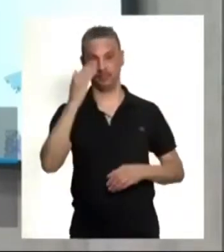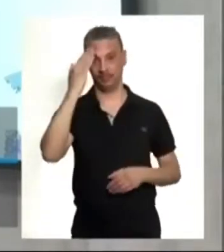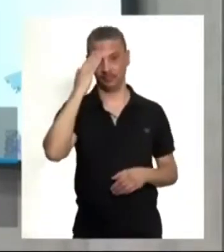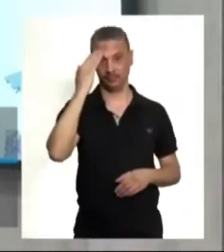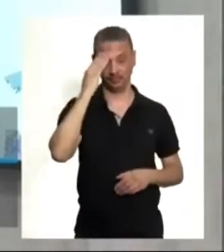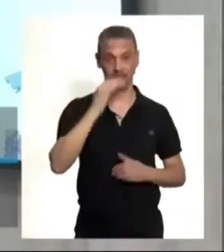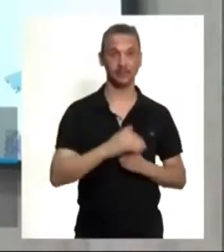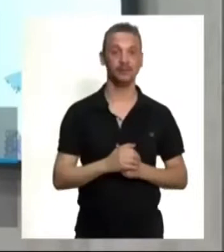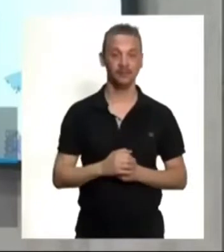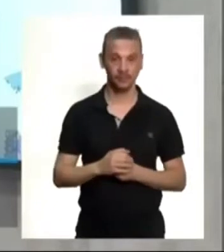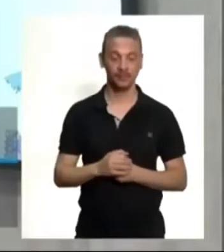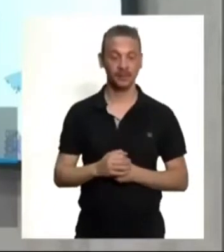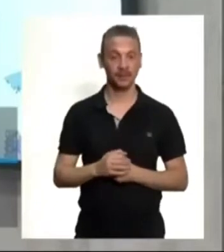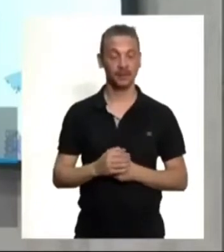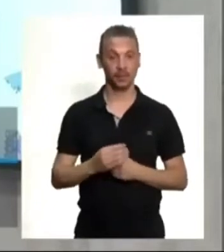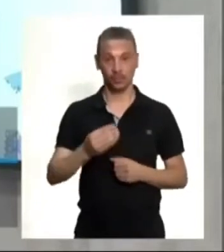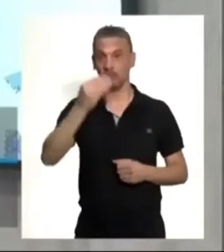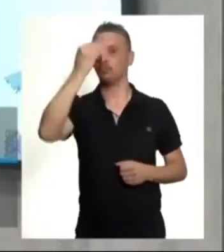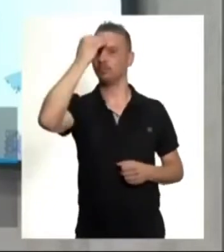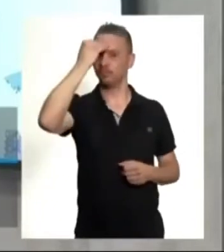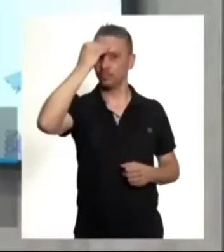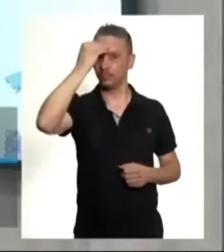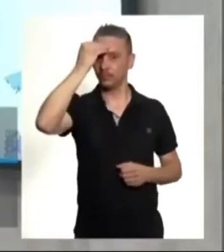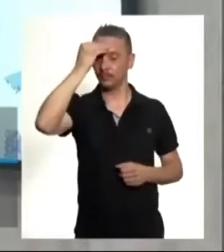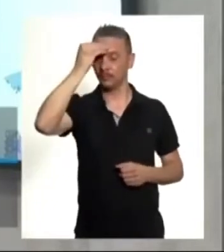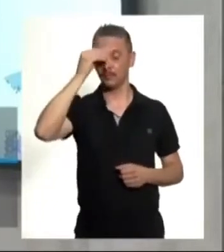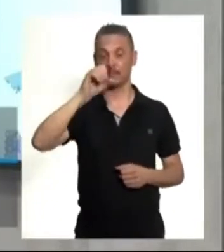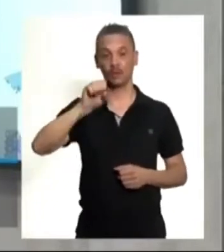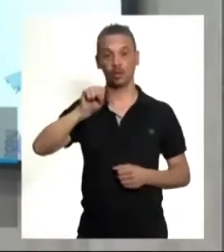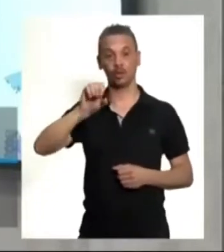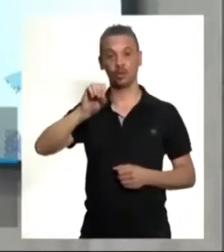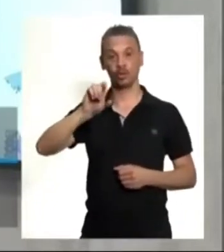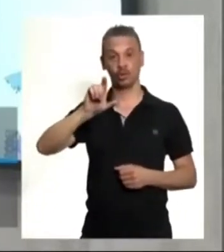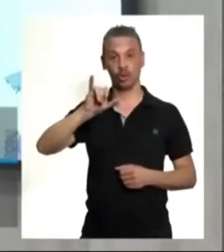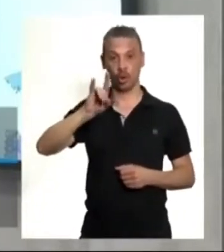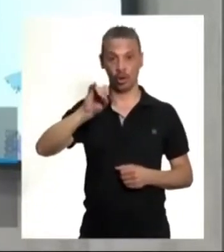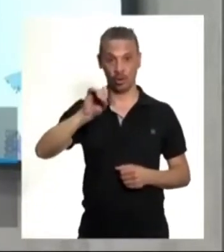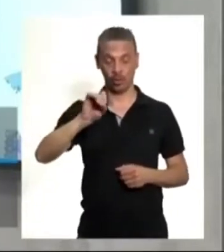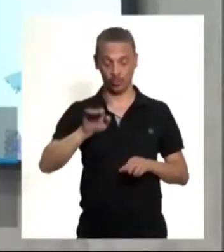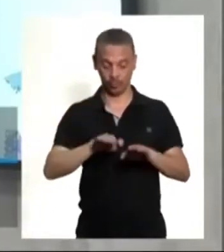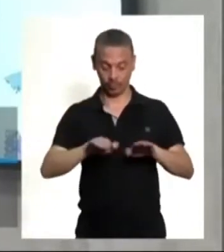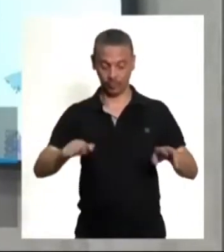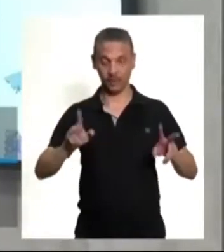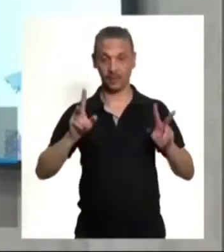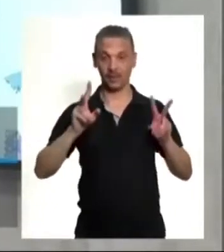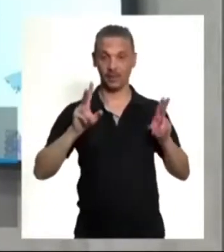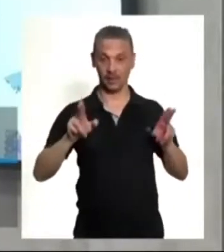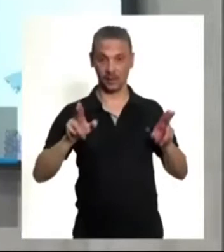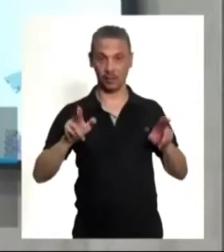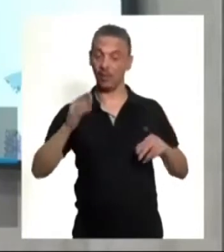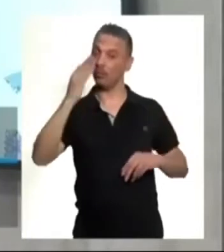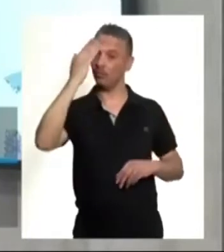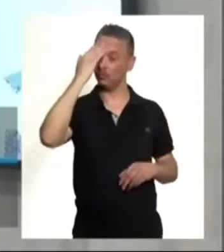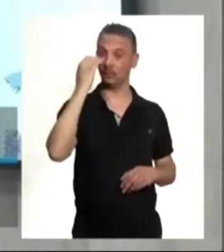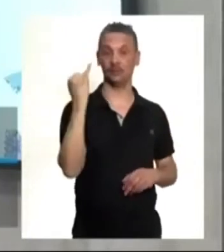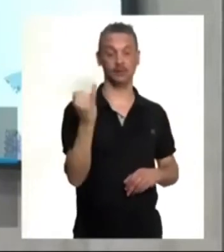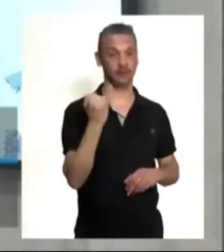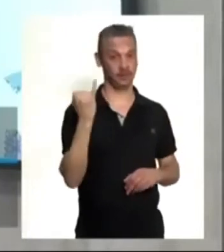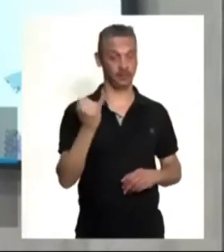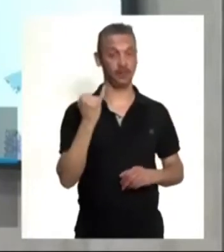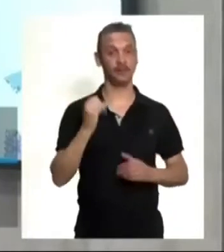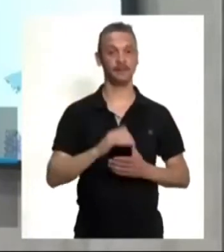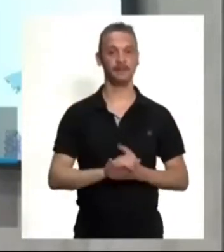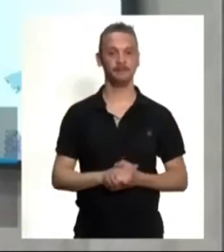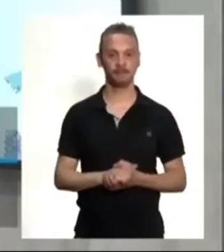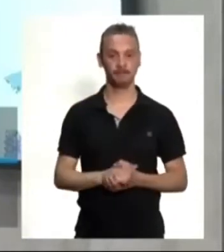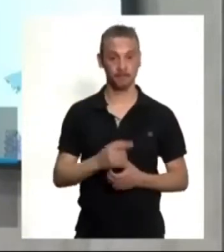a tampa, tá? Então, guarda isso. Sólidos com bases poligonais idênticas em planos paralelos. Tudo